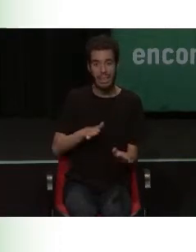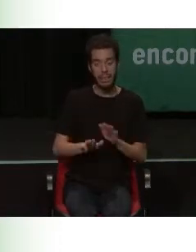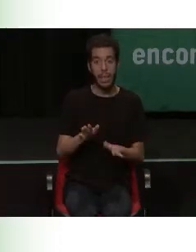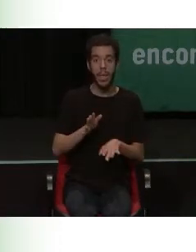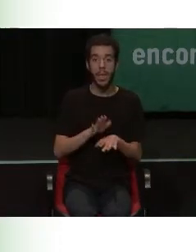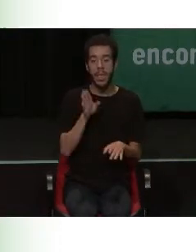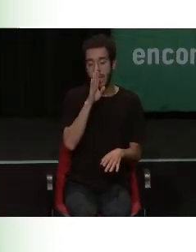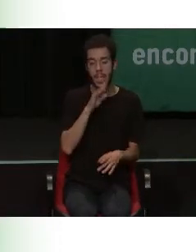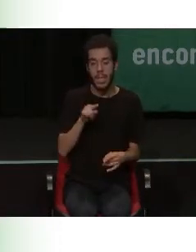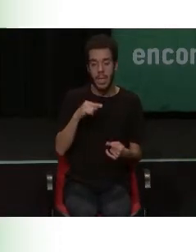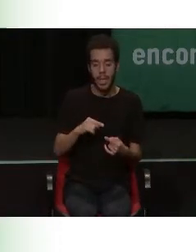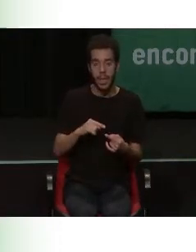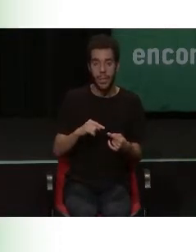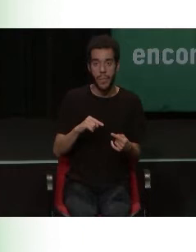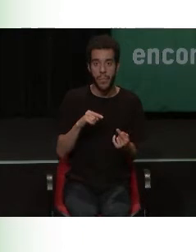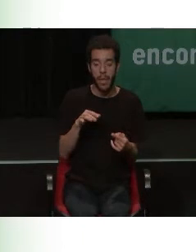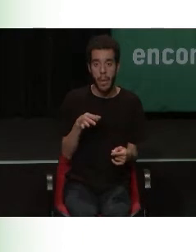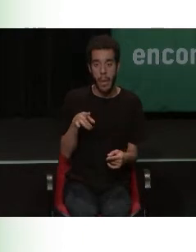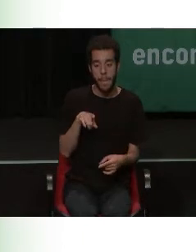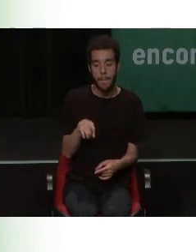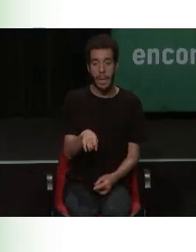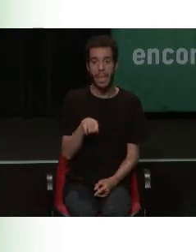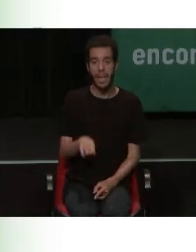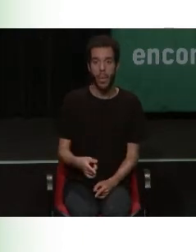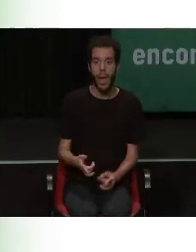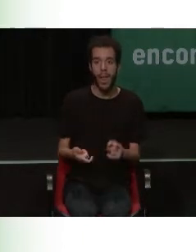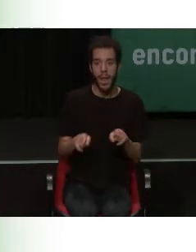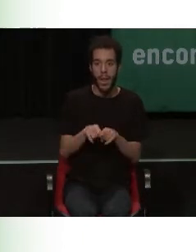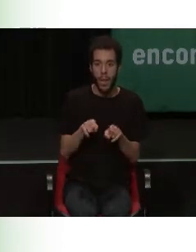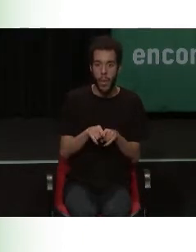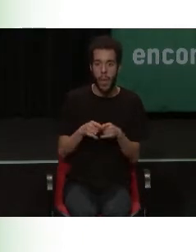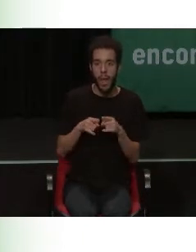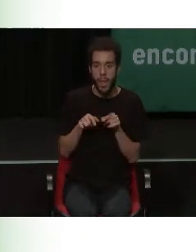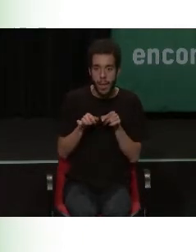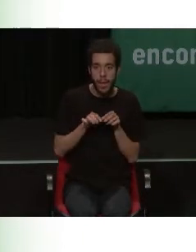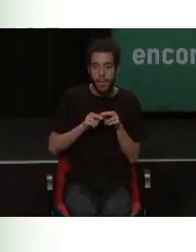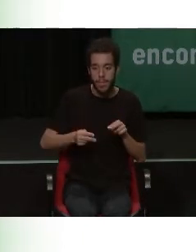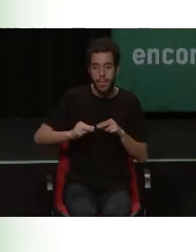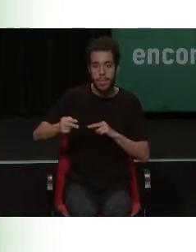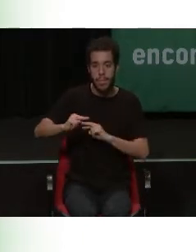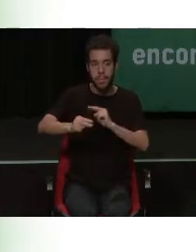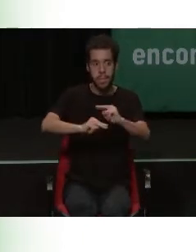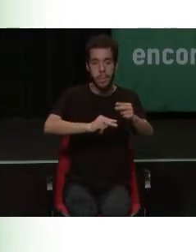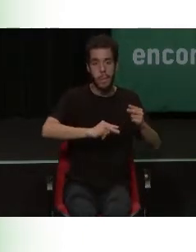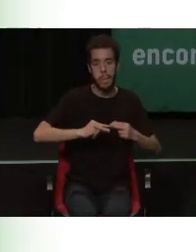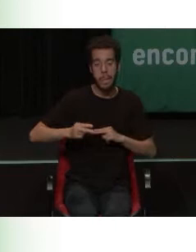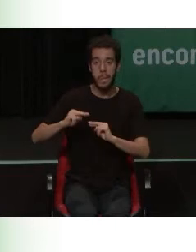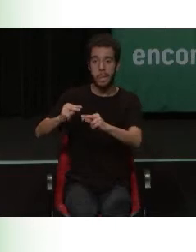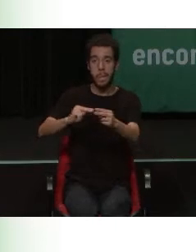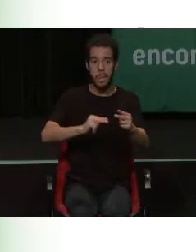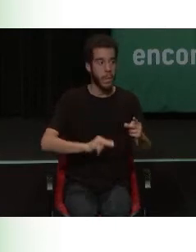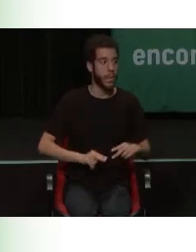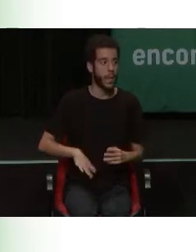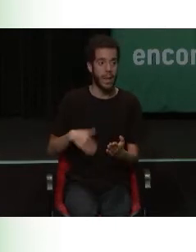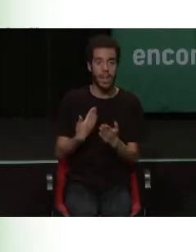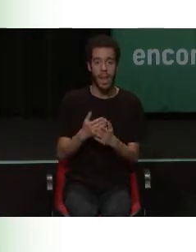escolhe estar num elemento que consegue passar entre espécies bacterianas, que consegue